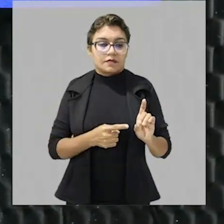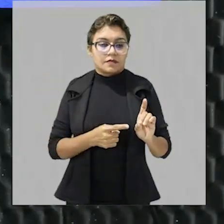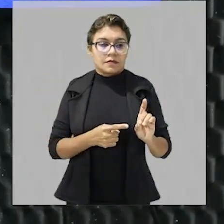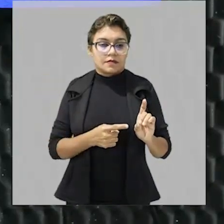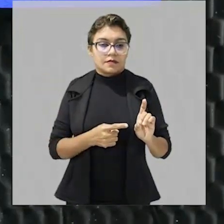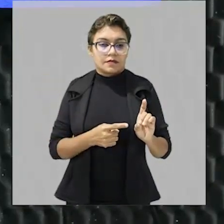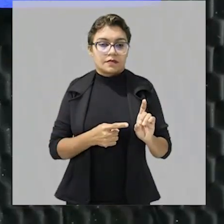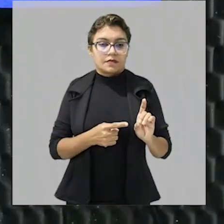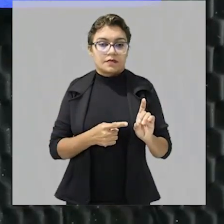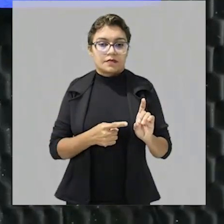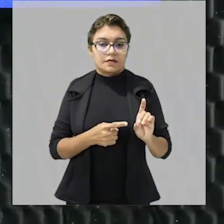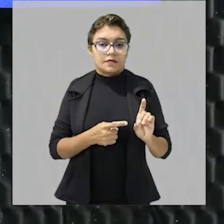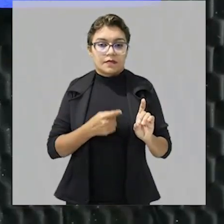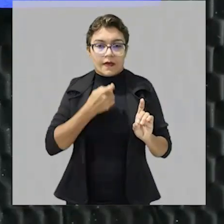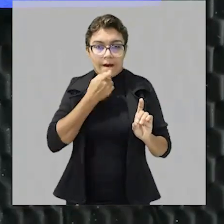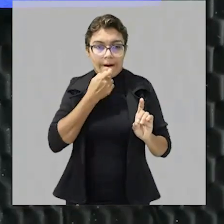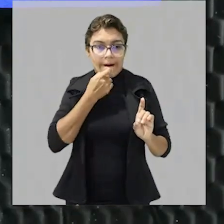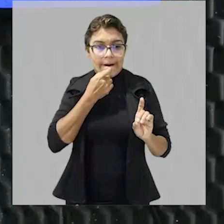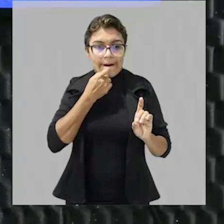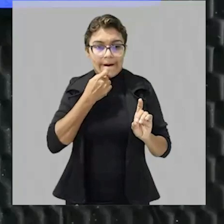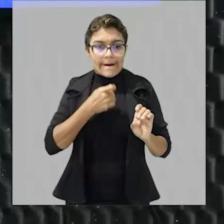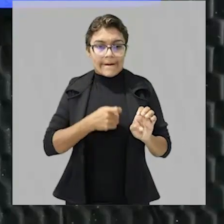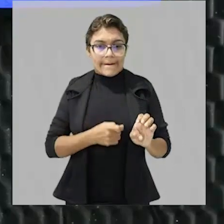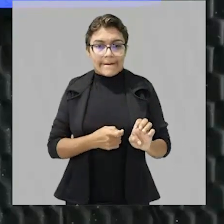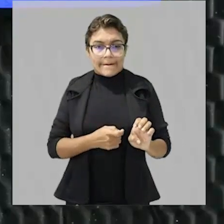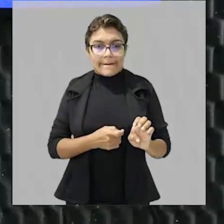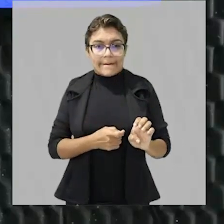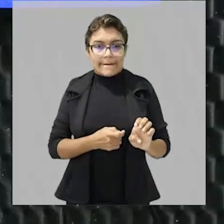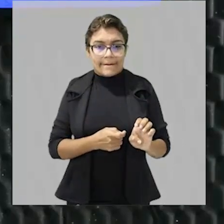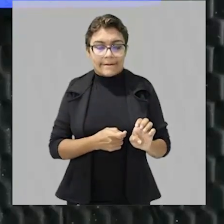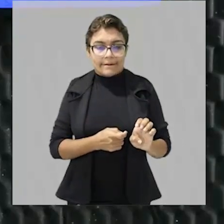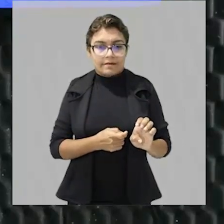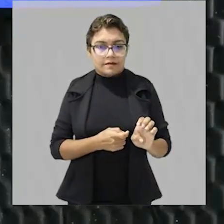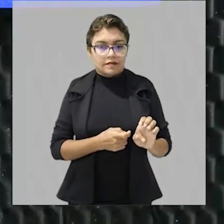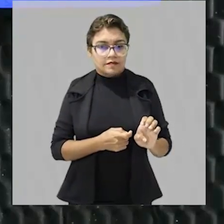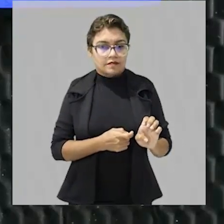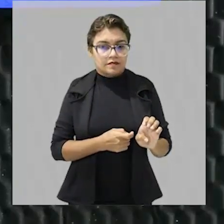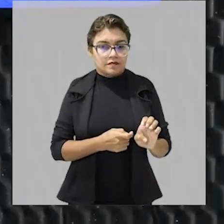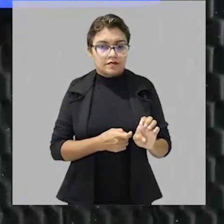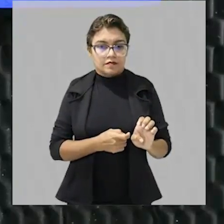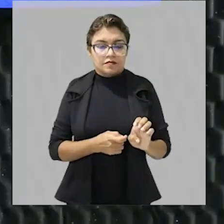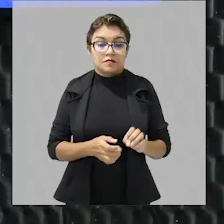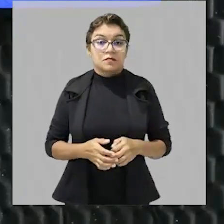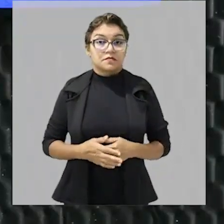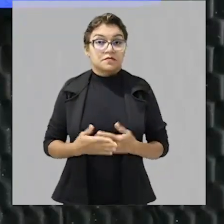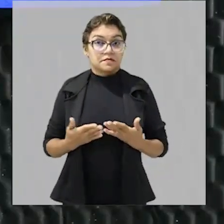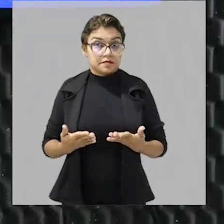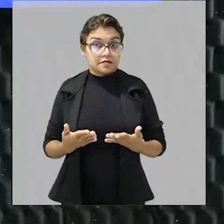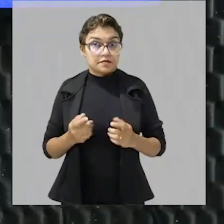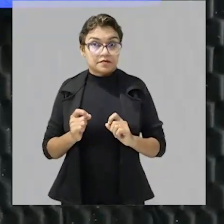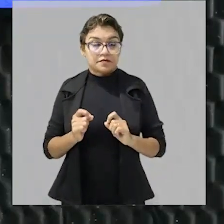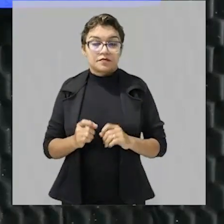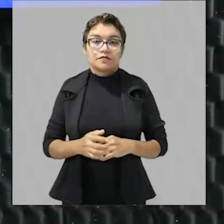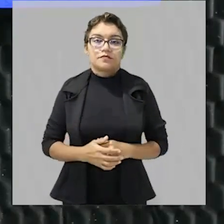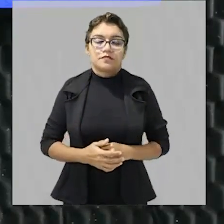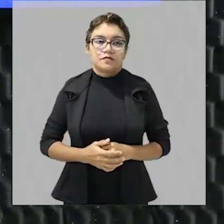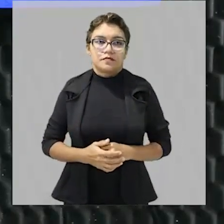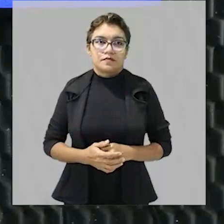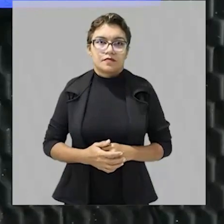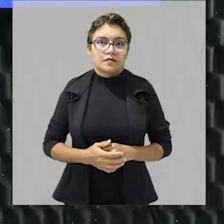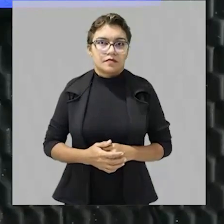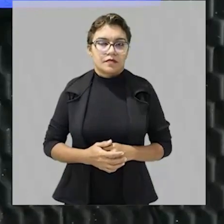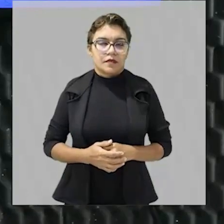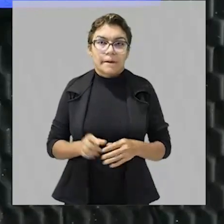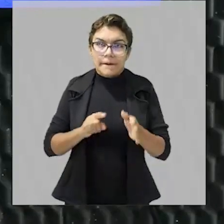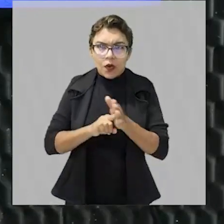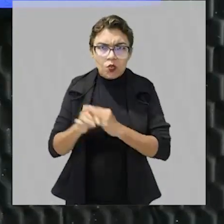texto para entender aqui o comando da questão. A palavra presente aí diz respeito à imunidade contra